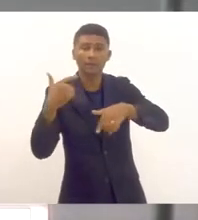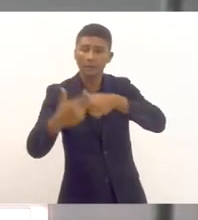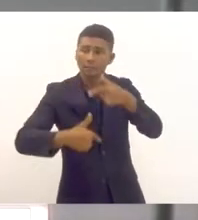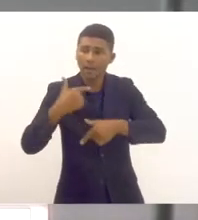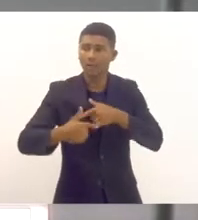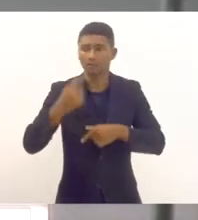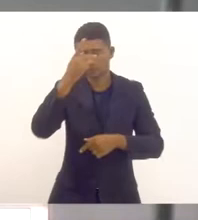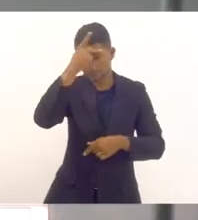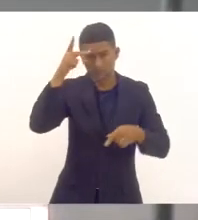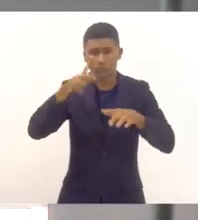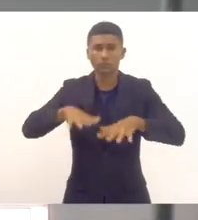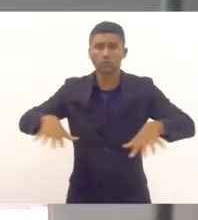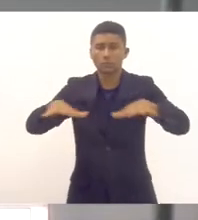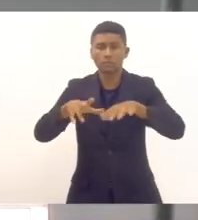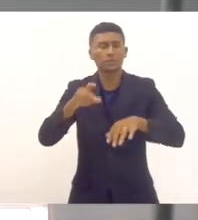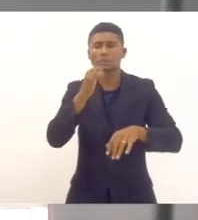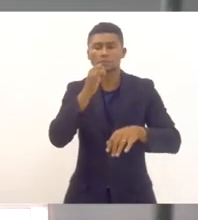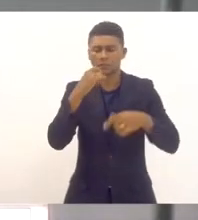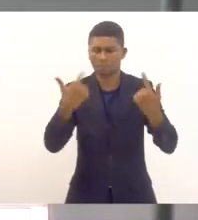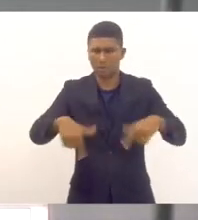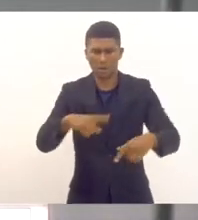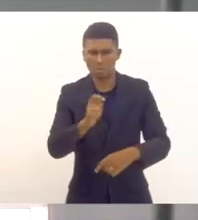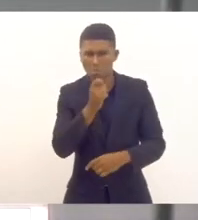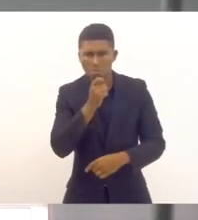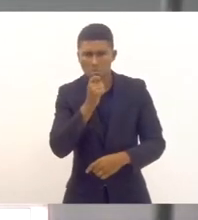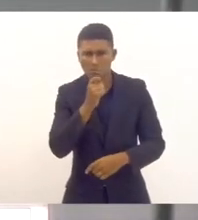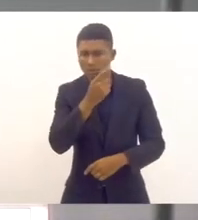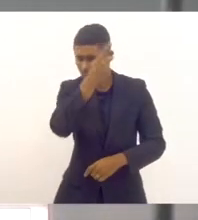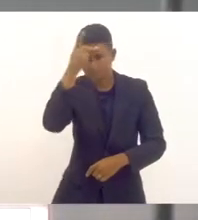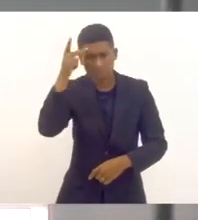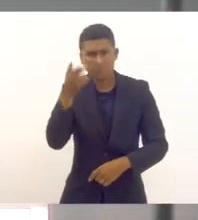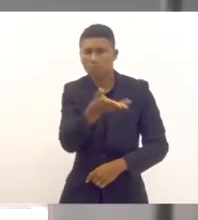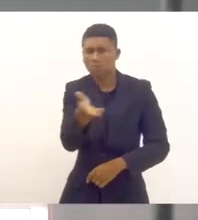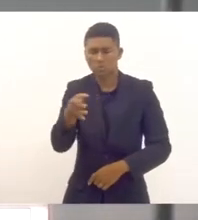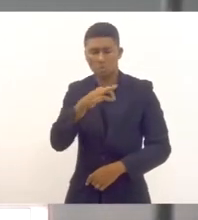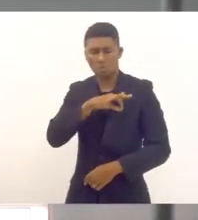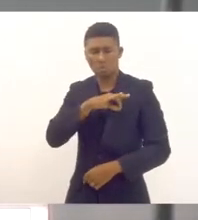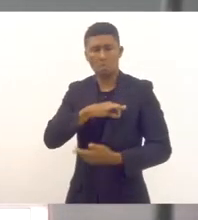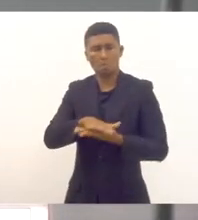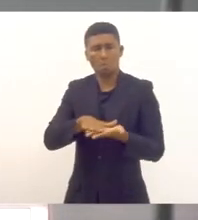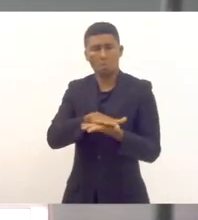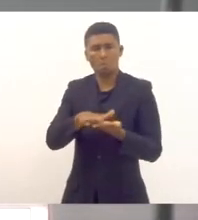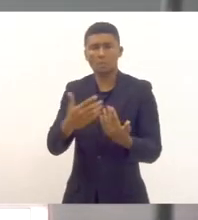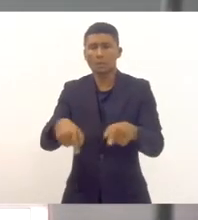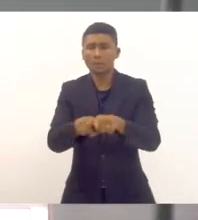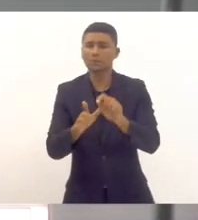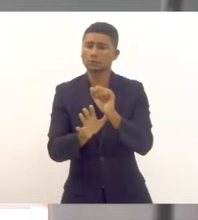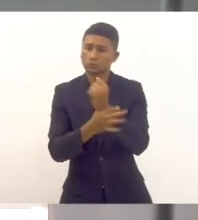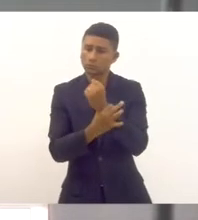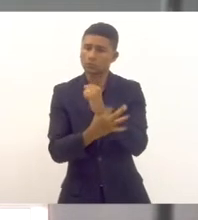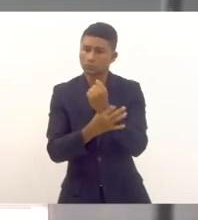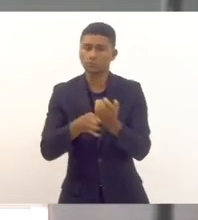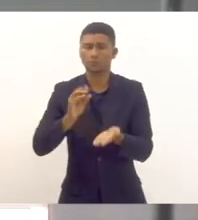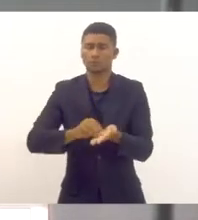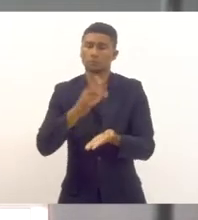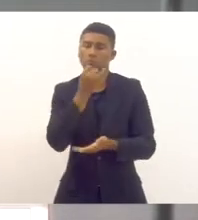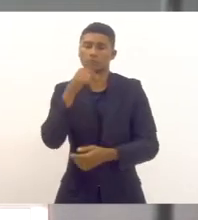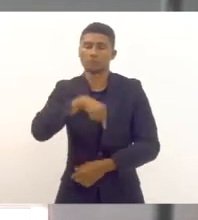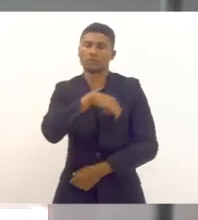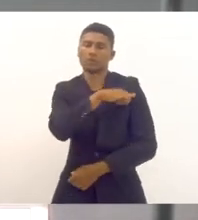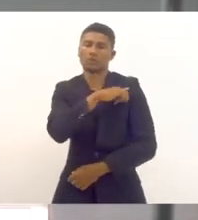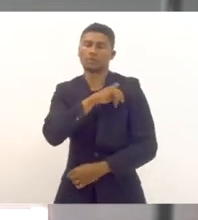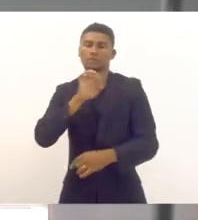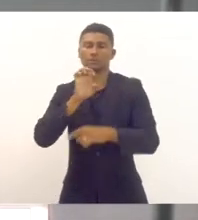da miséria, é reflexo da falta de segurança. Você pega o estado do Rio de Janeiro, hoje nós